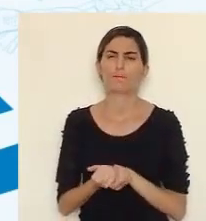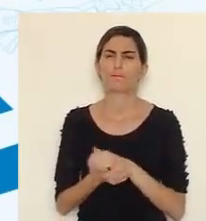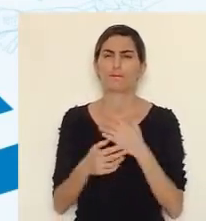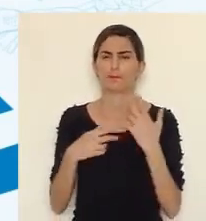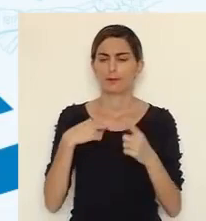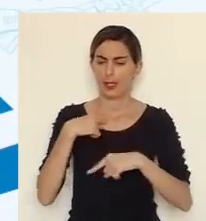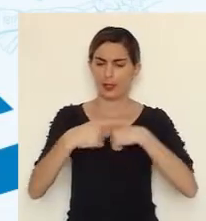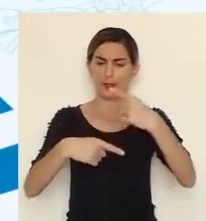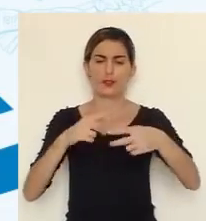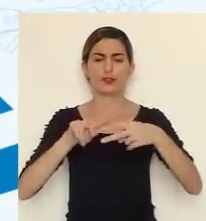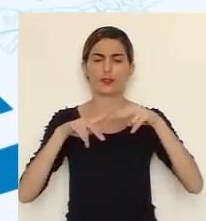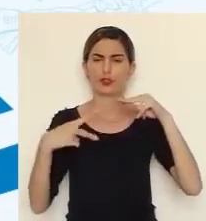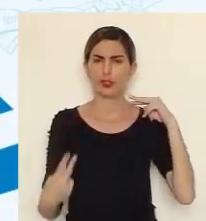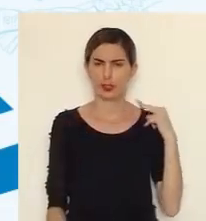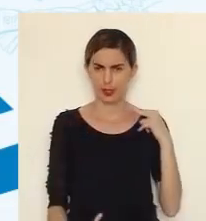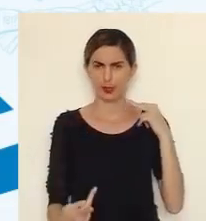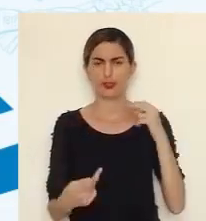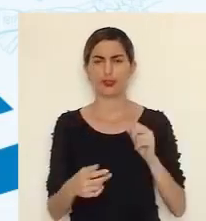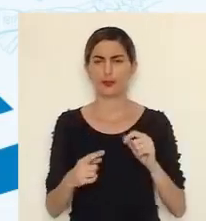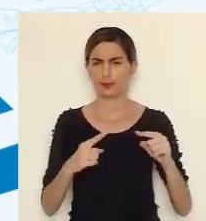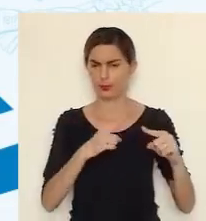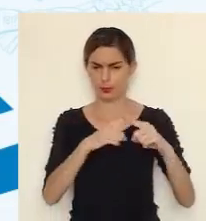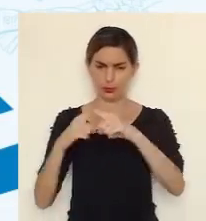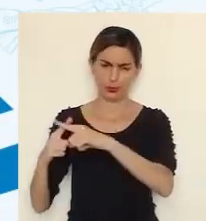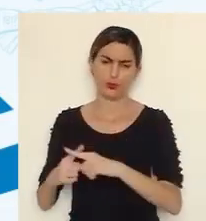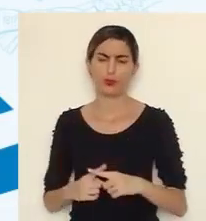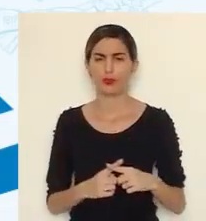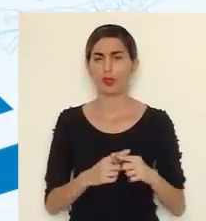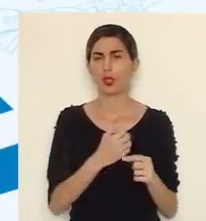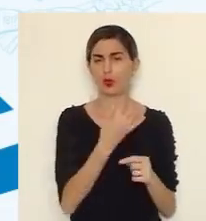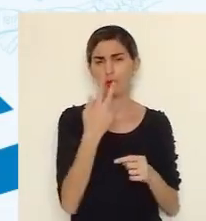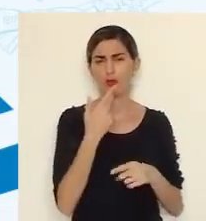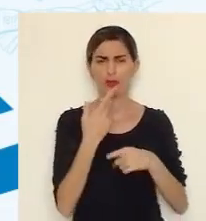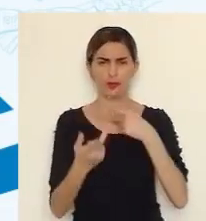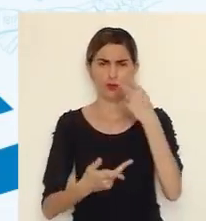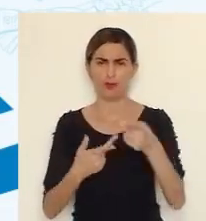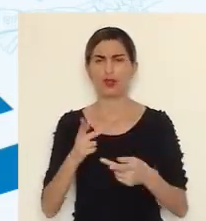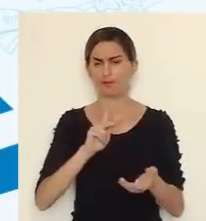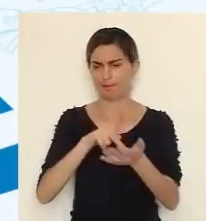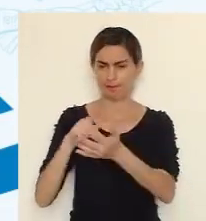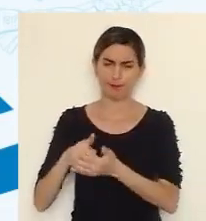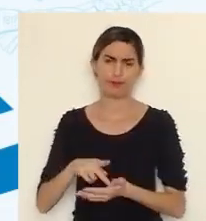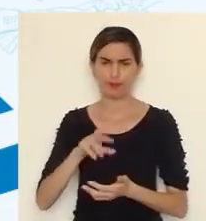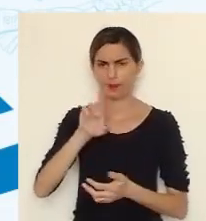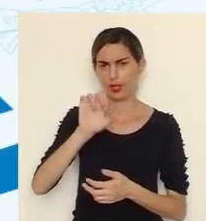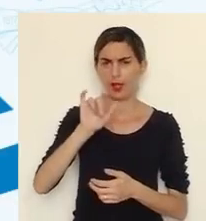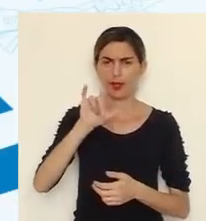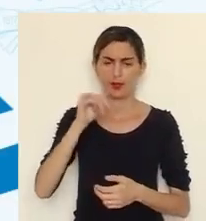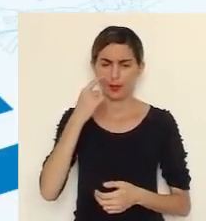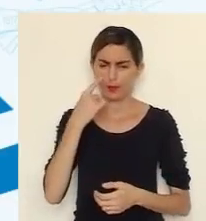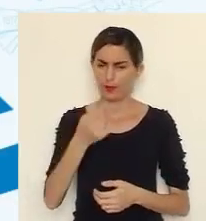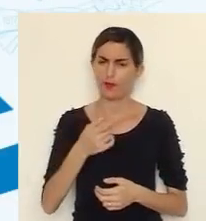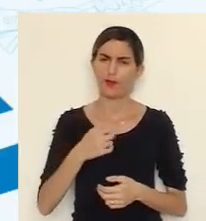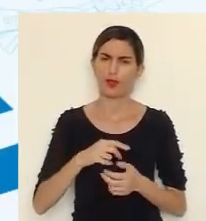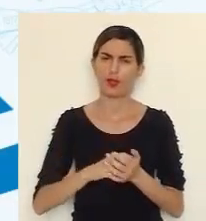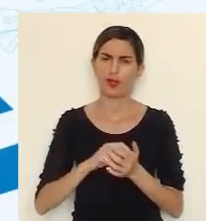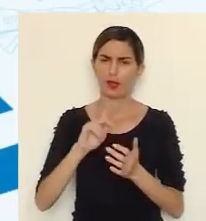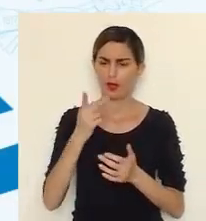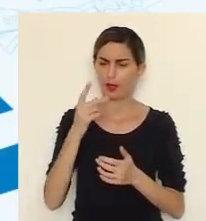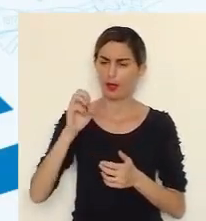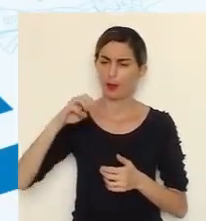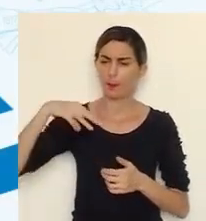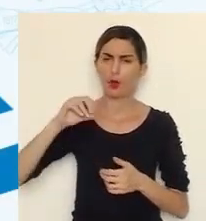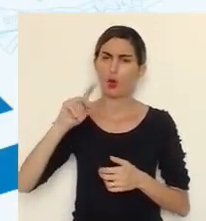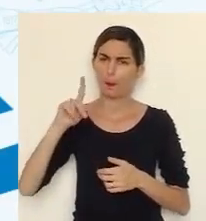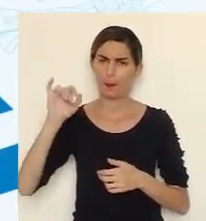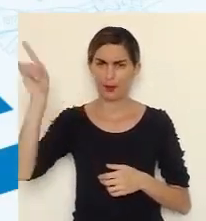questão de herança genética e desses cruzamentos, quando se vai para a realidade, a gente pode falar do